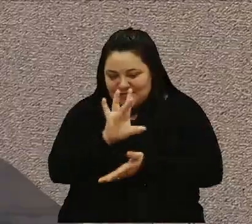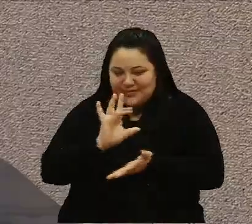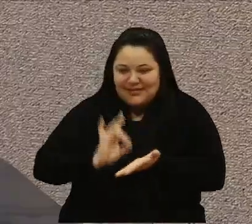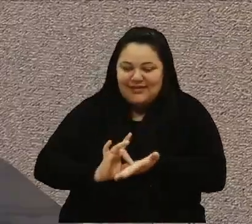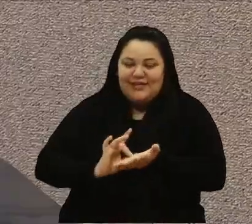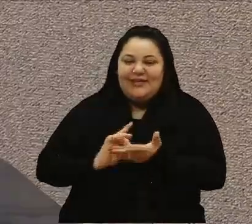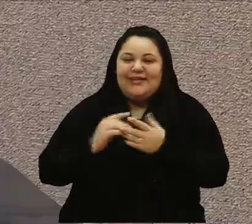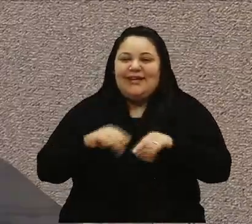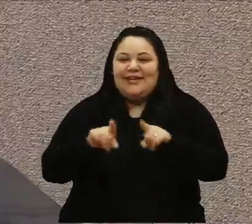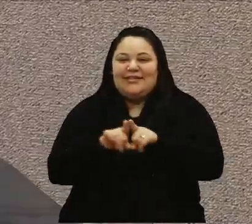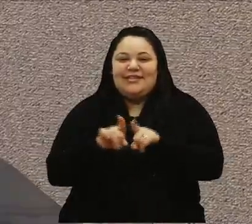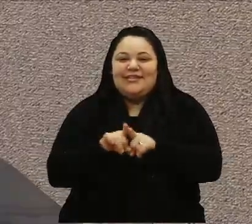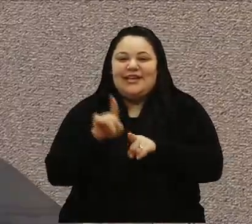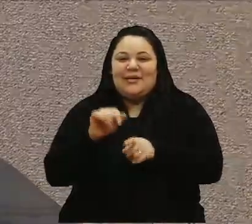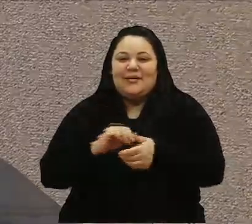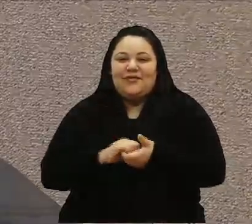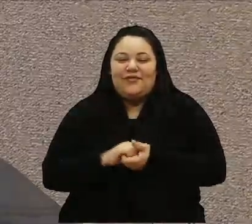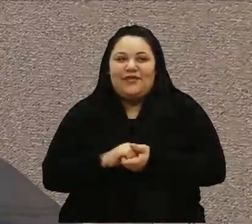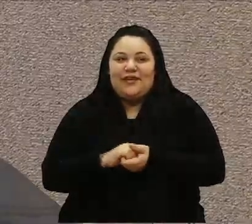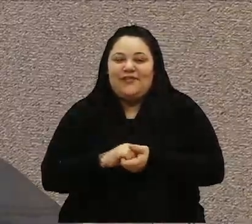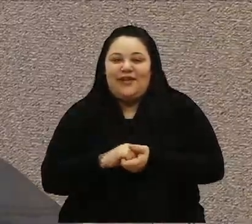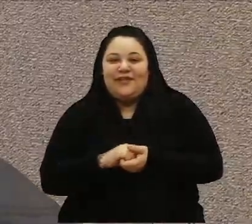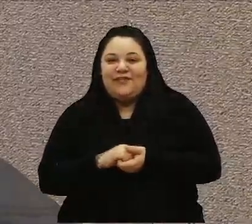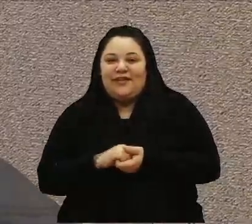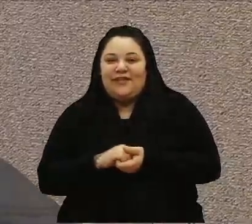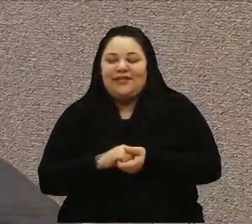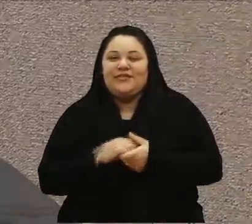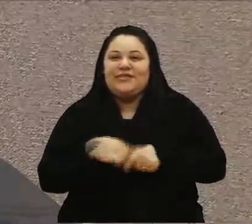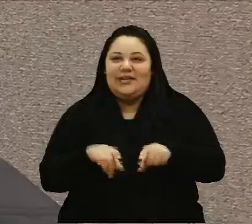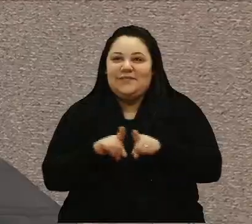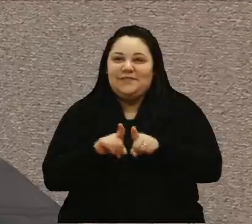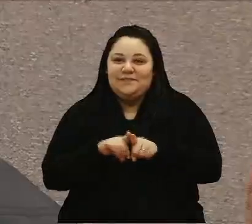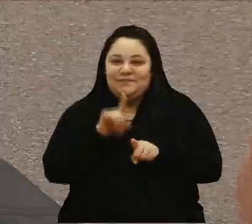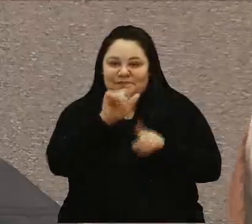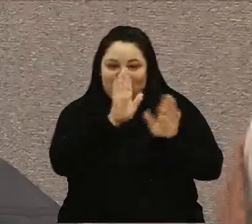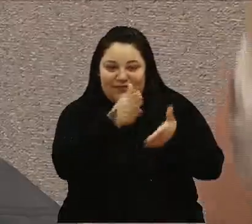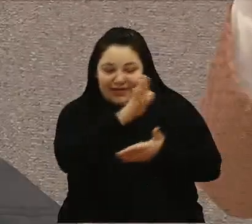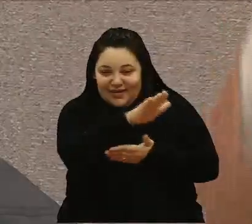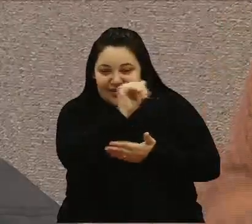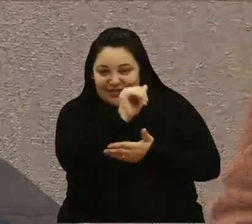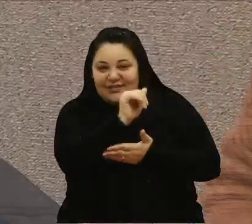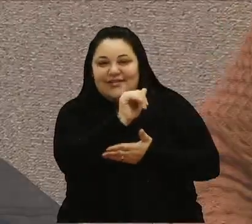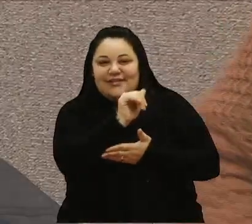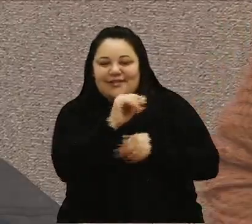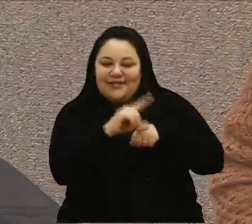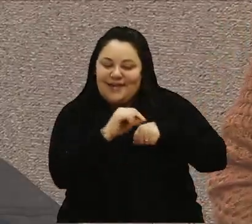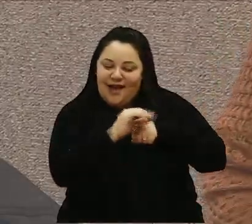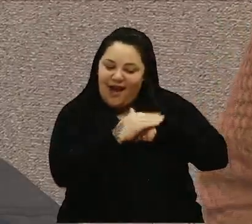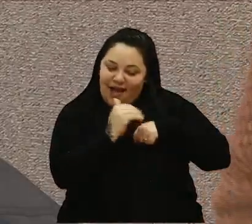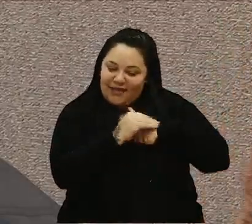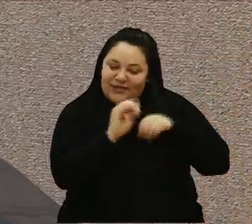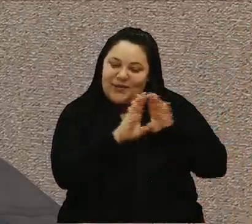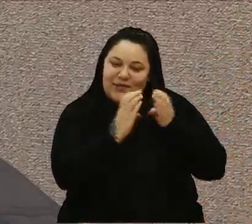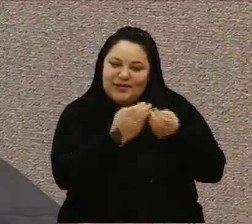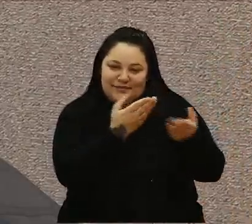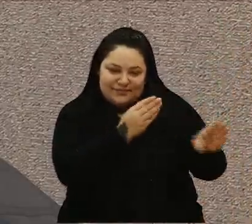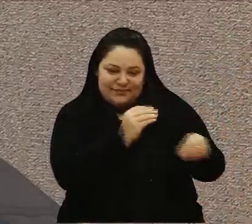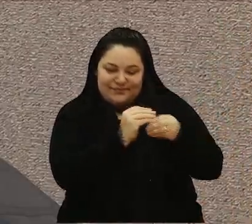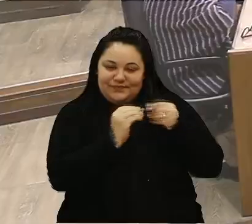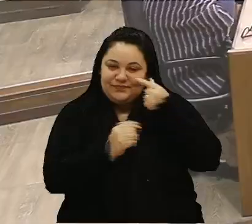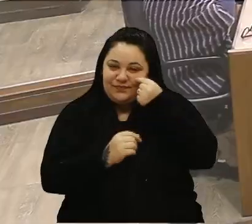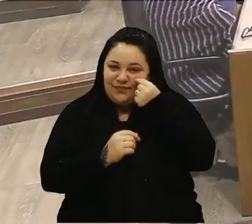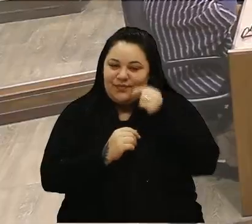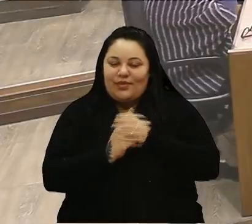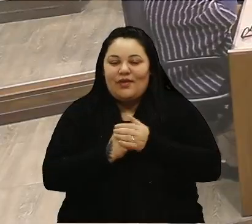uma estrada com o nome com o qual ela já é chamada pela comunidade. Seu à parte, vereador Frisso.